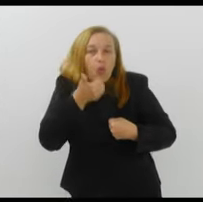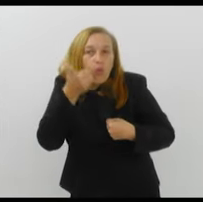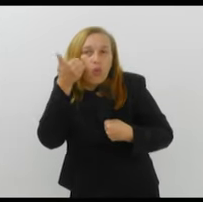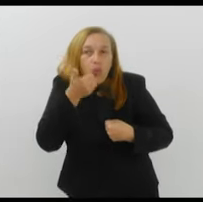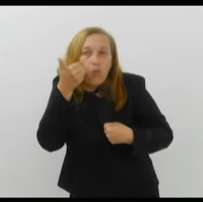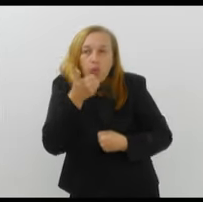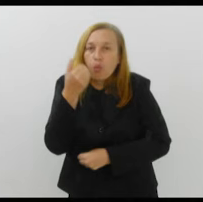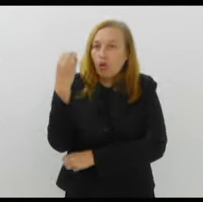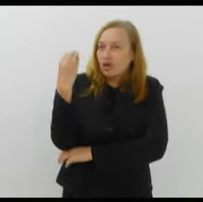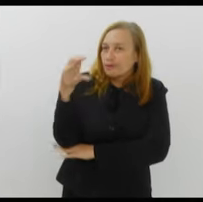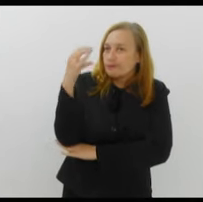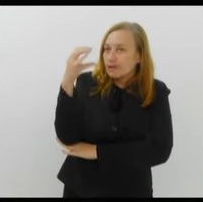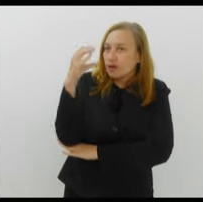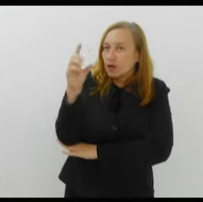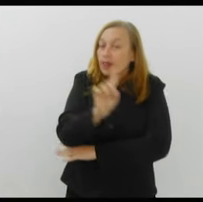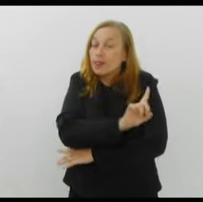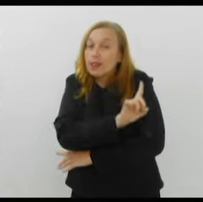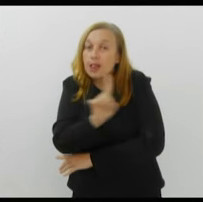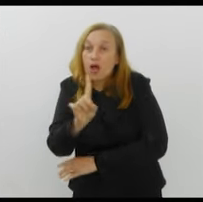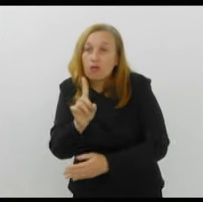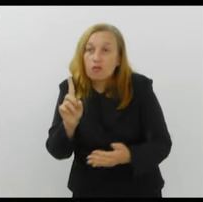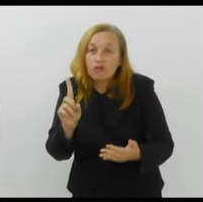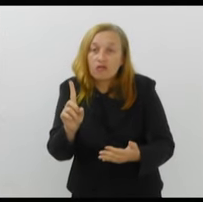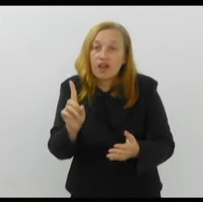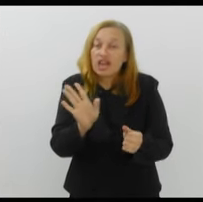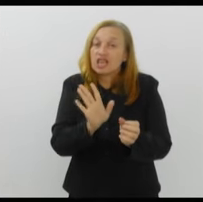niteroense, não vai passar em